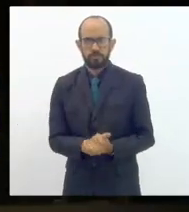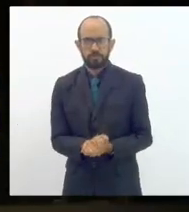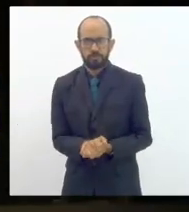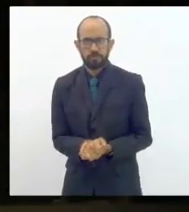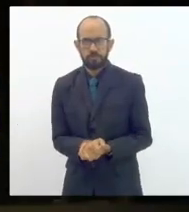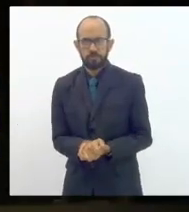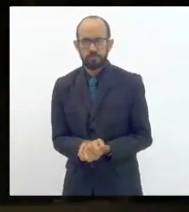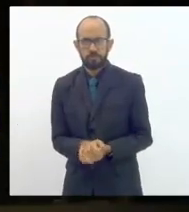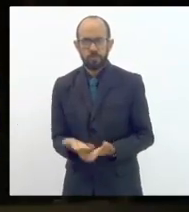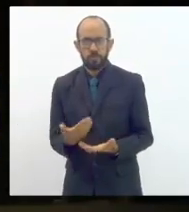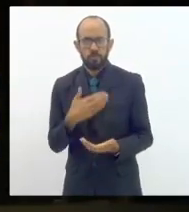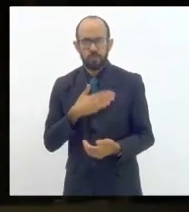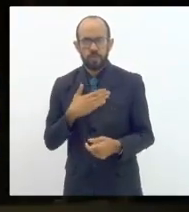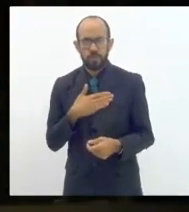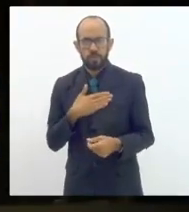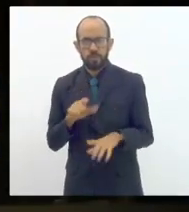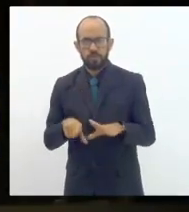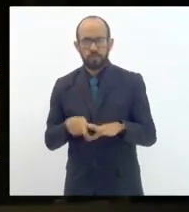citando